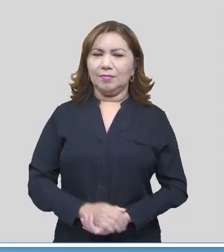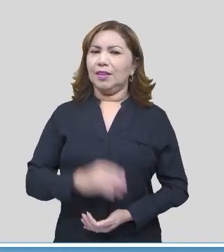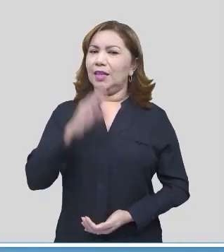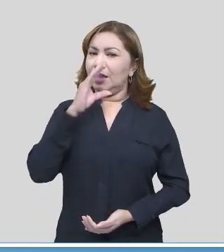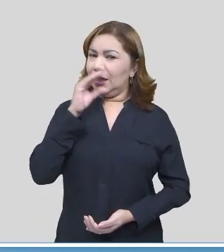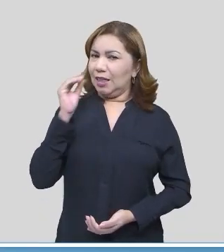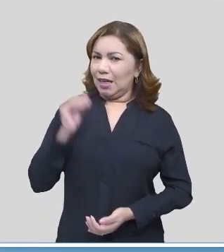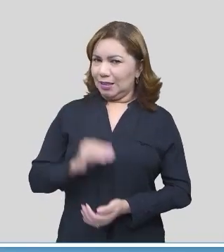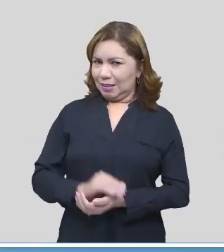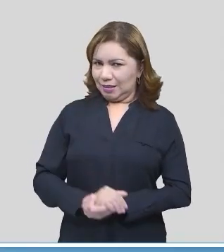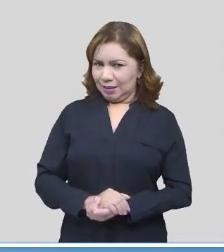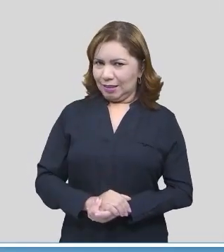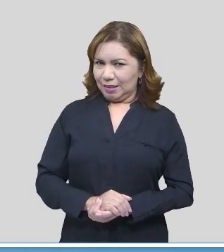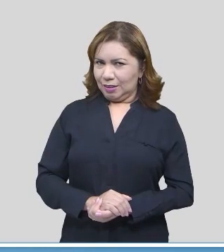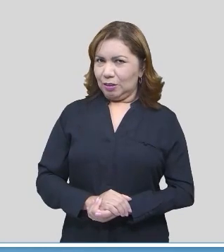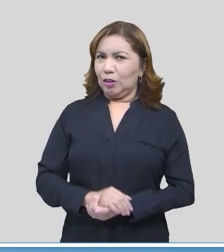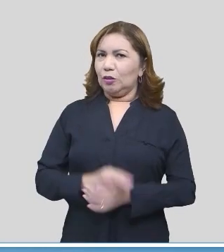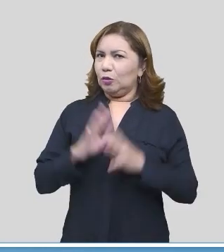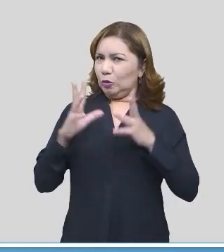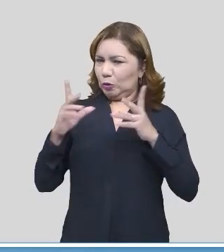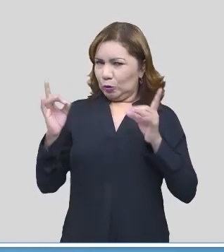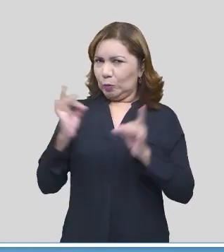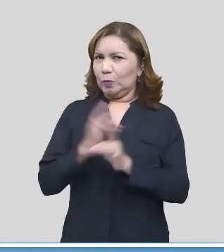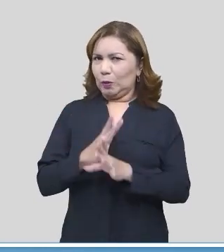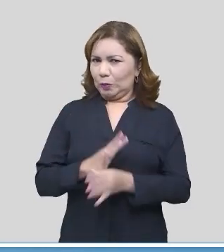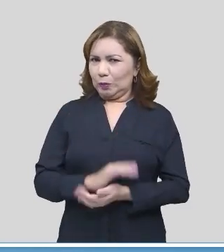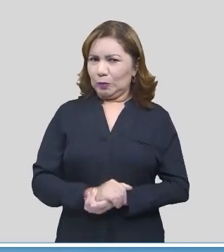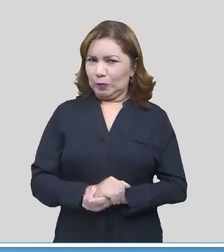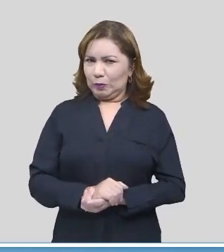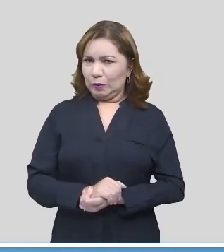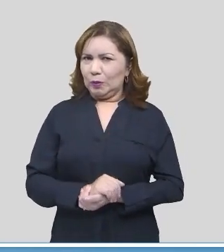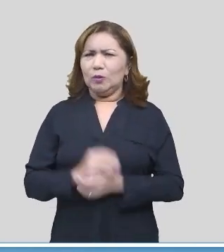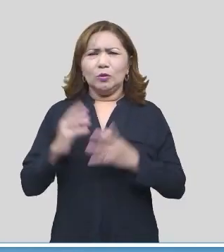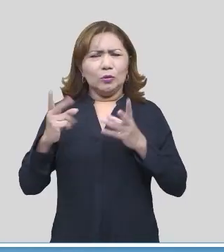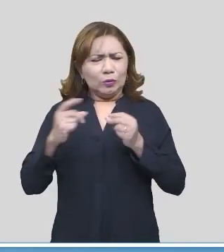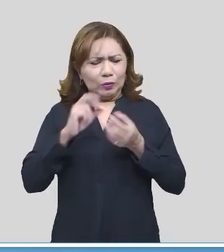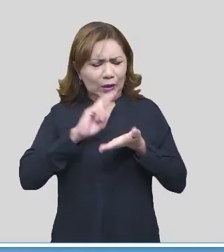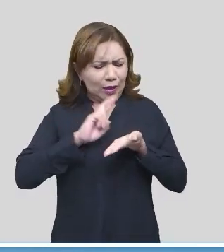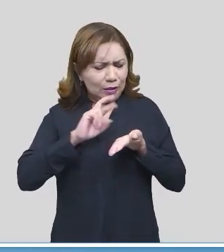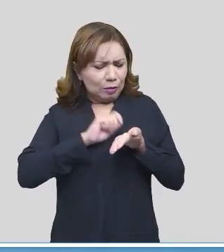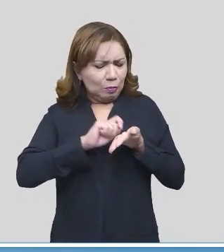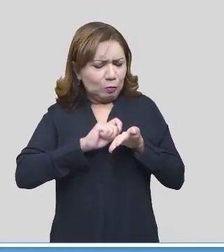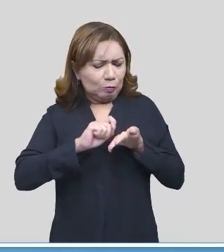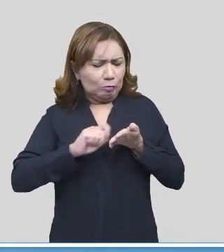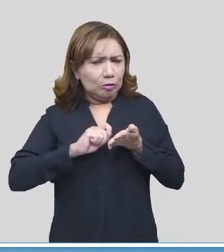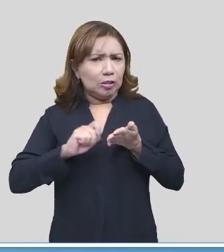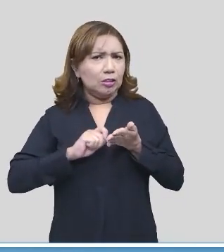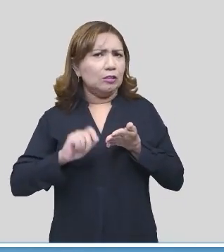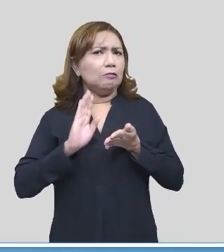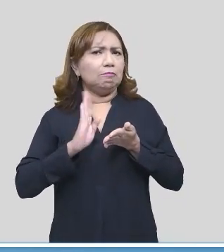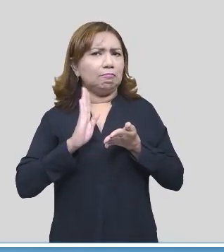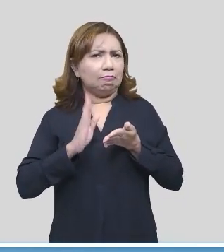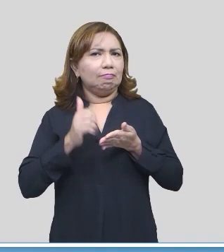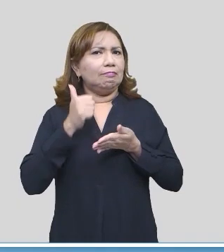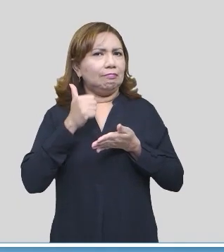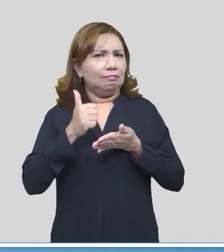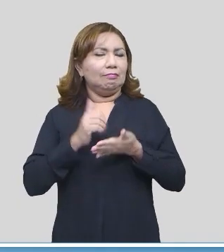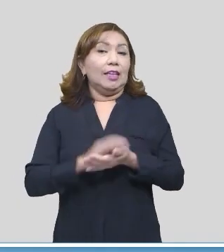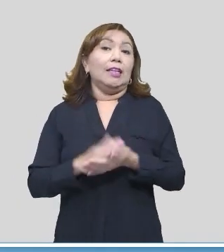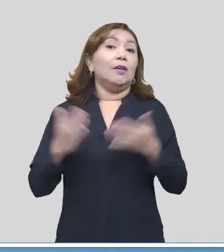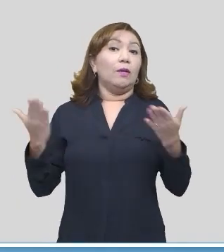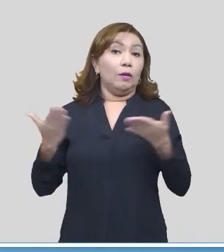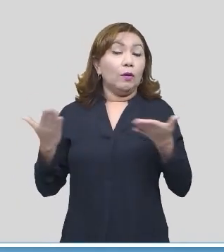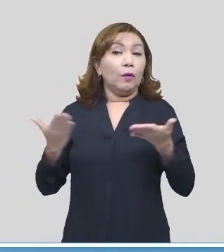Crianças, já tudo pronto? Tudo respondido, resolvido? E agora nós